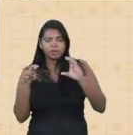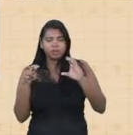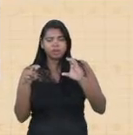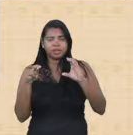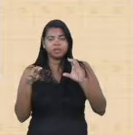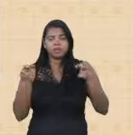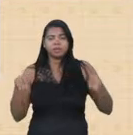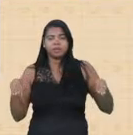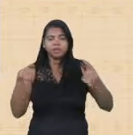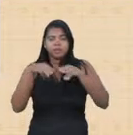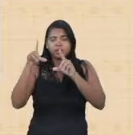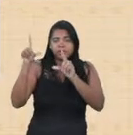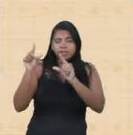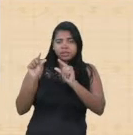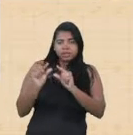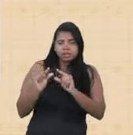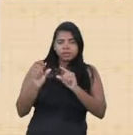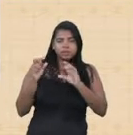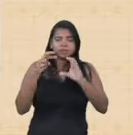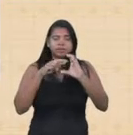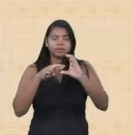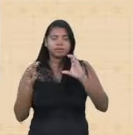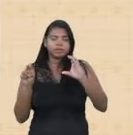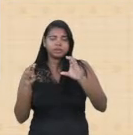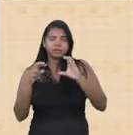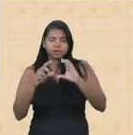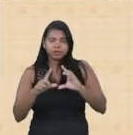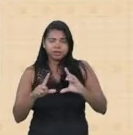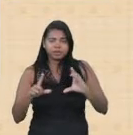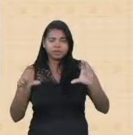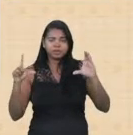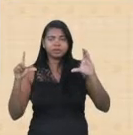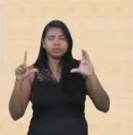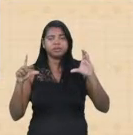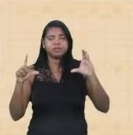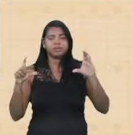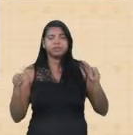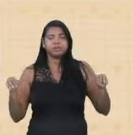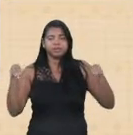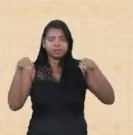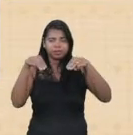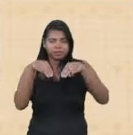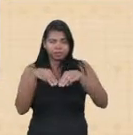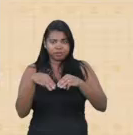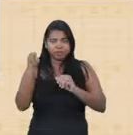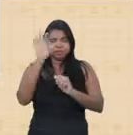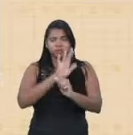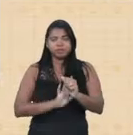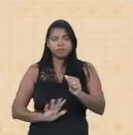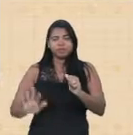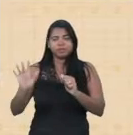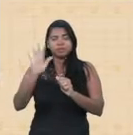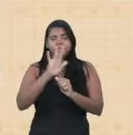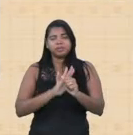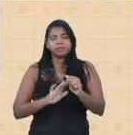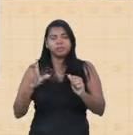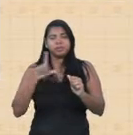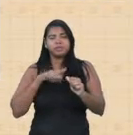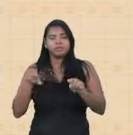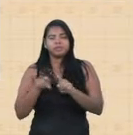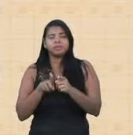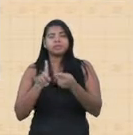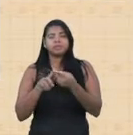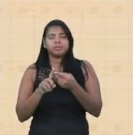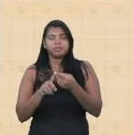vai reduzir o raio. Então, se nós aumentarmos o campo magnético em uma região onde existe um colisor, essa